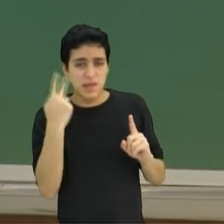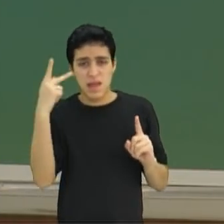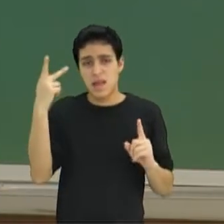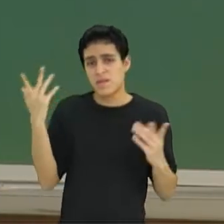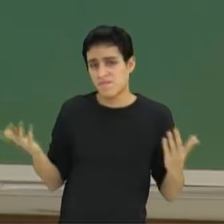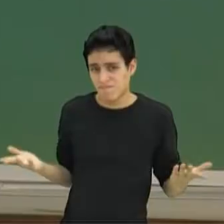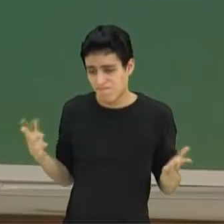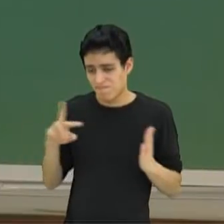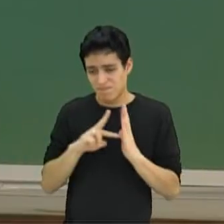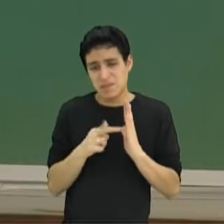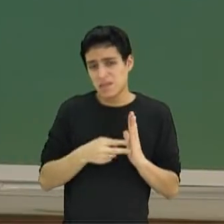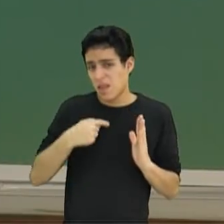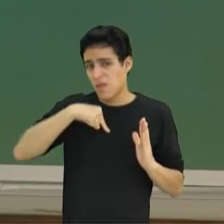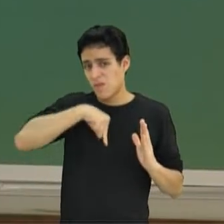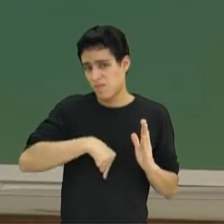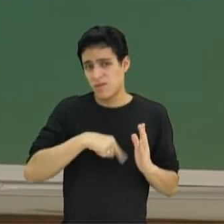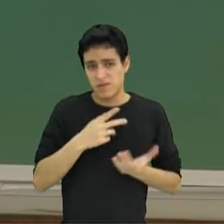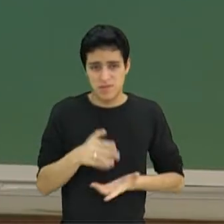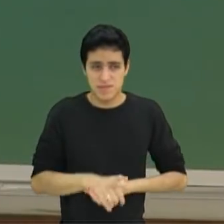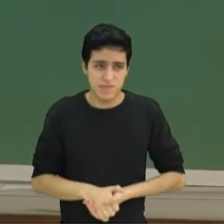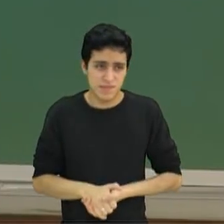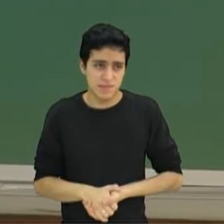vista, então, subjetiva.